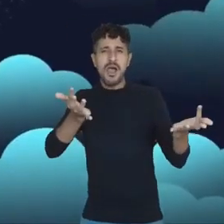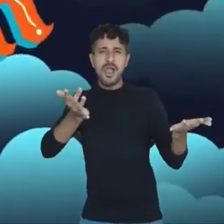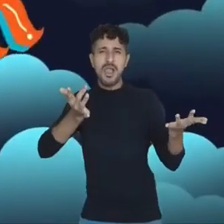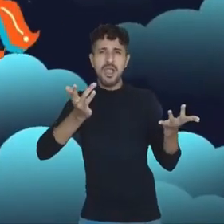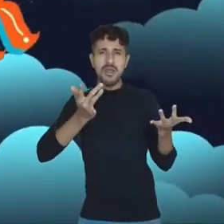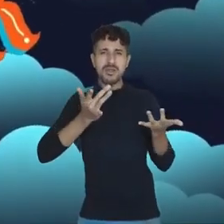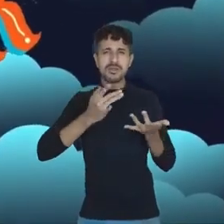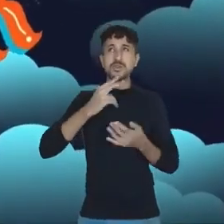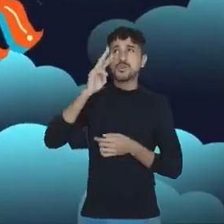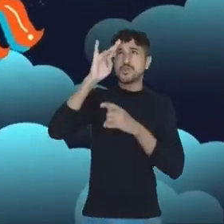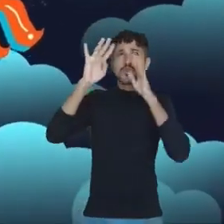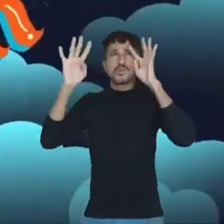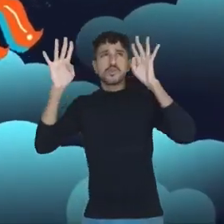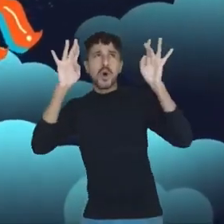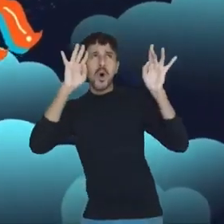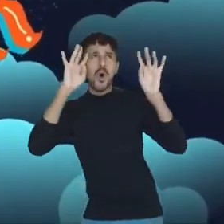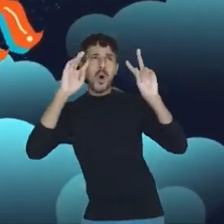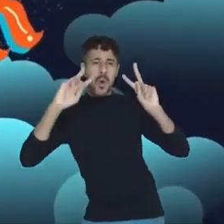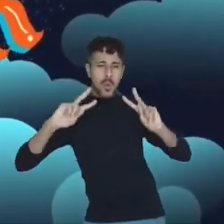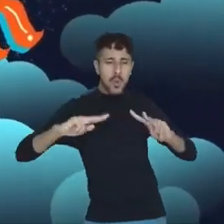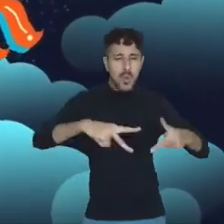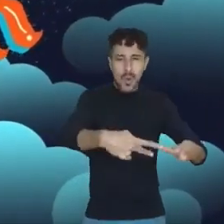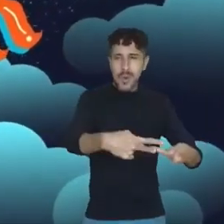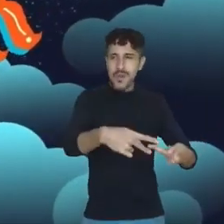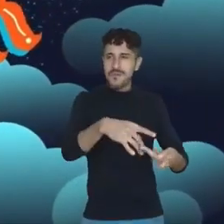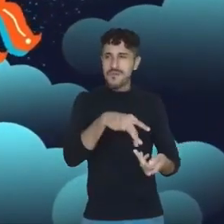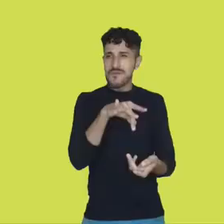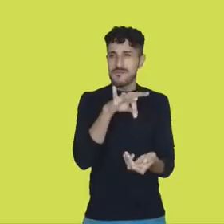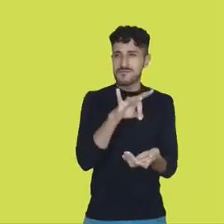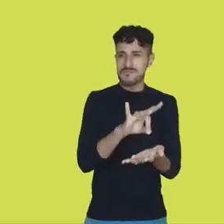tenho sonhos pra viver.